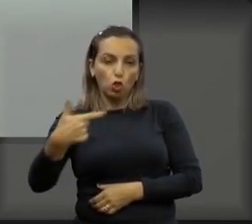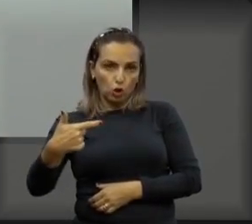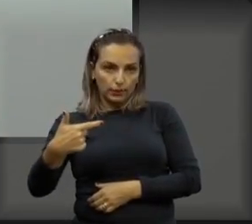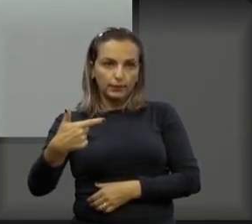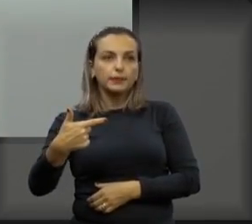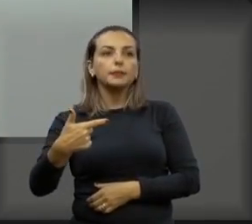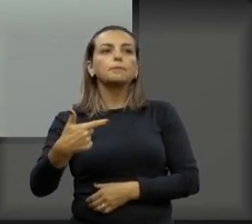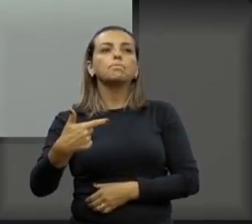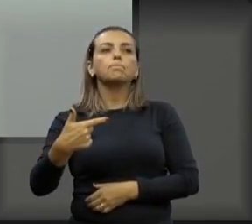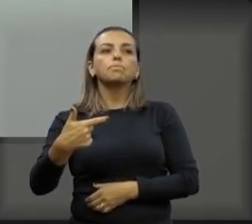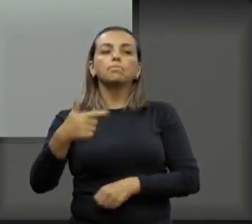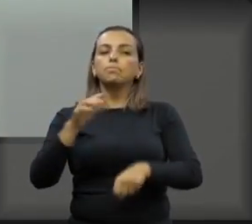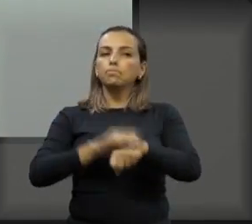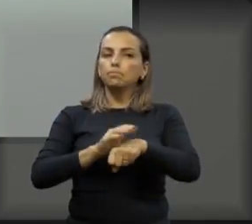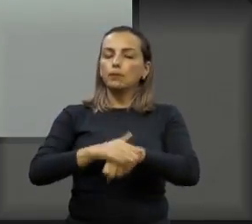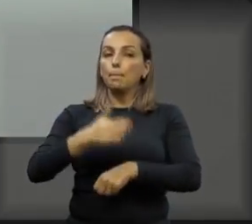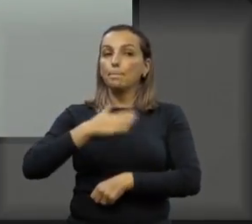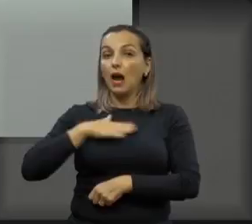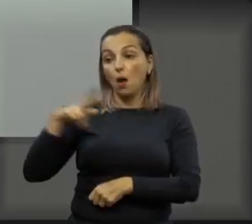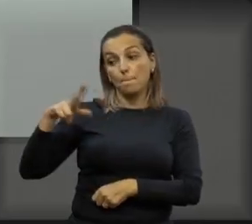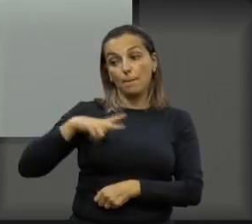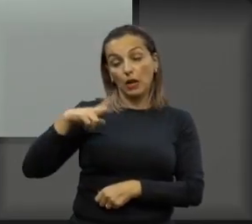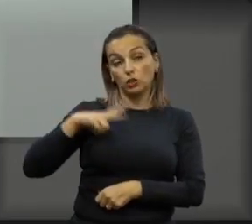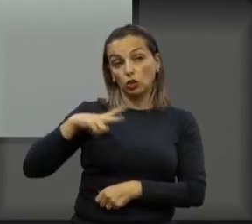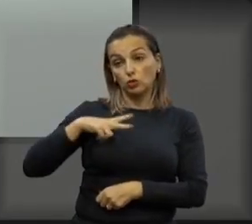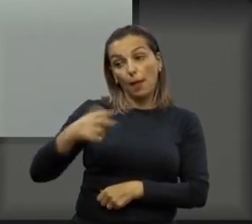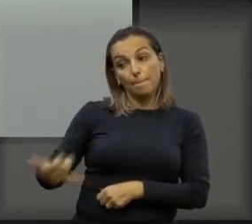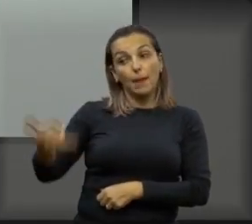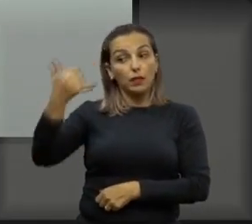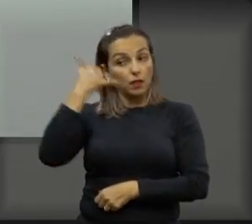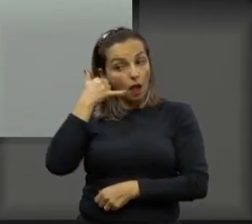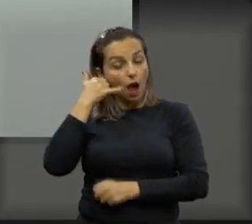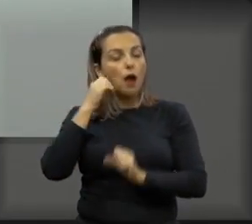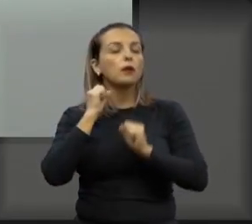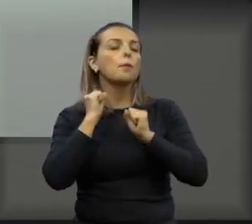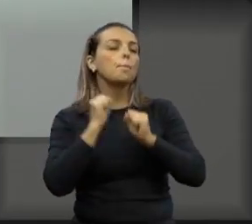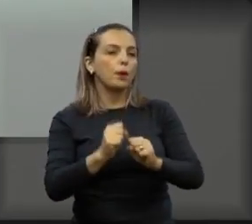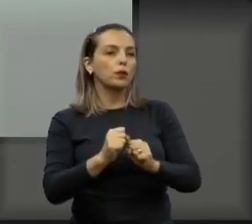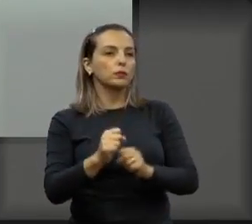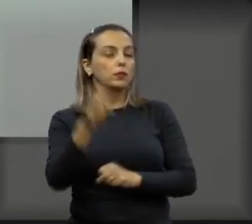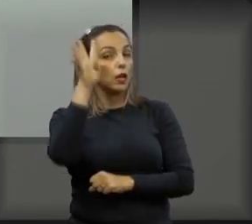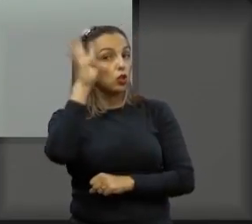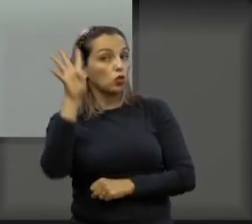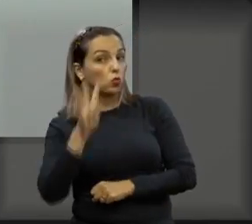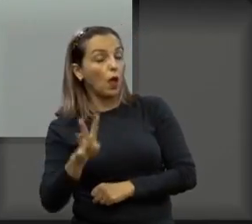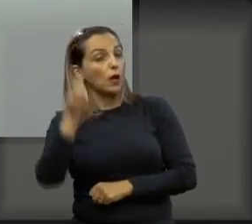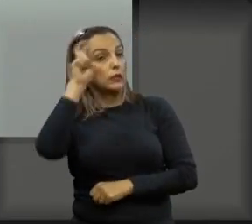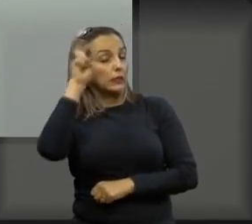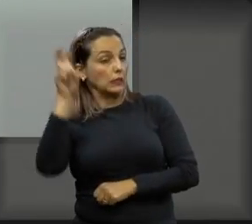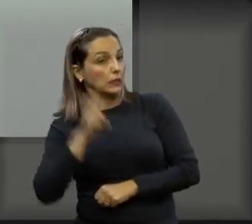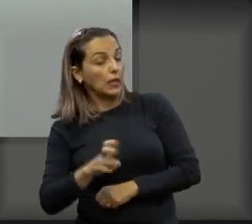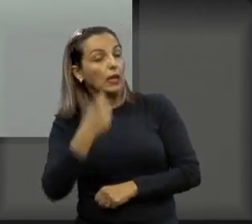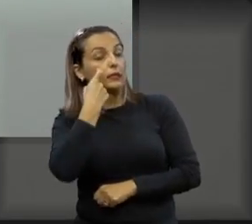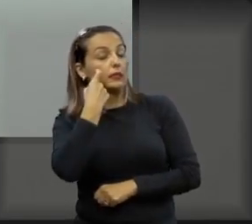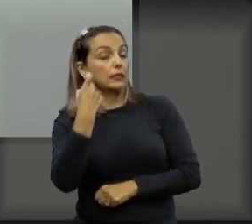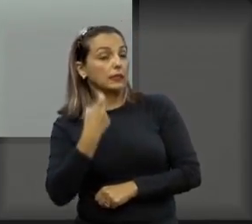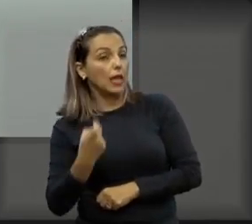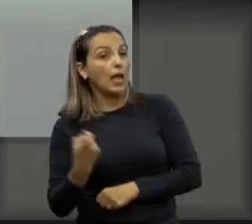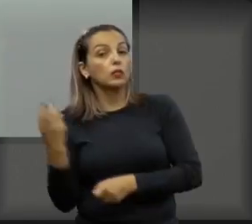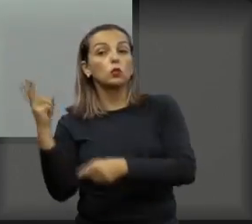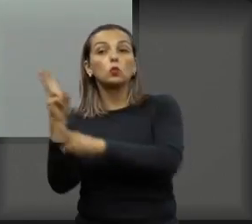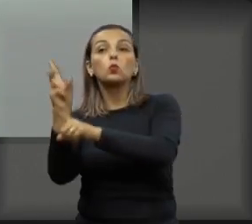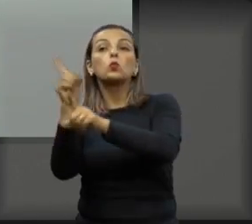é o meu telefone particular. Quiser falar comigo, pode ligar. Quarta, quinta e sexta, toda a tarde, eu estou atendendo